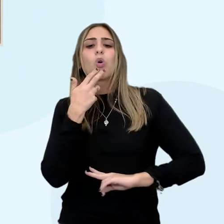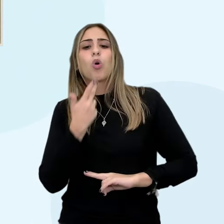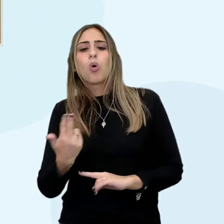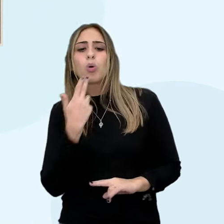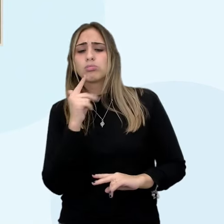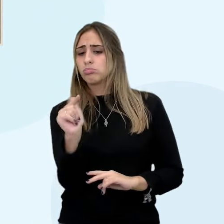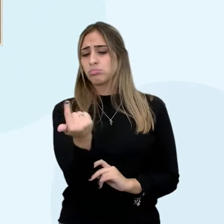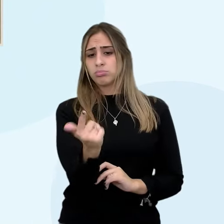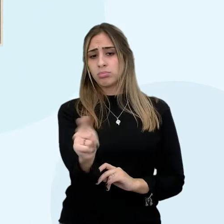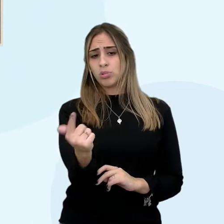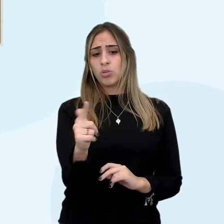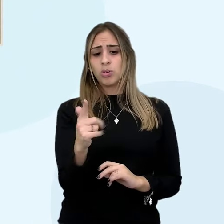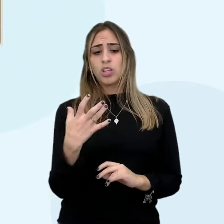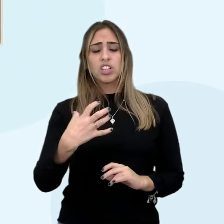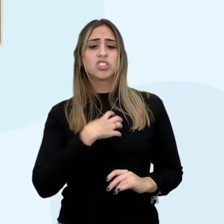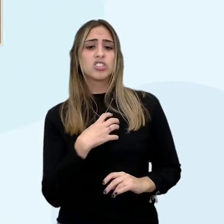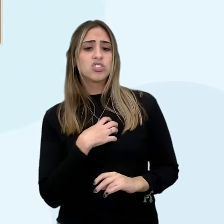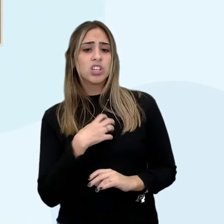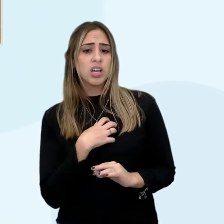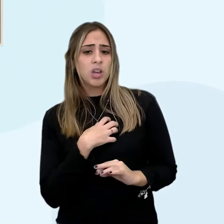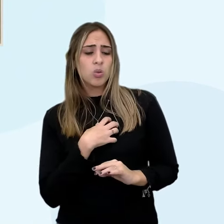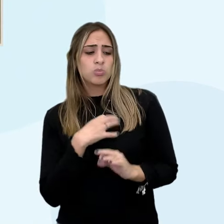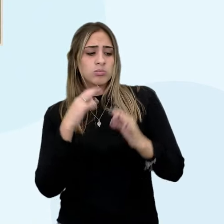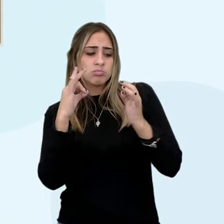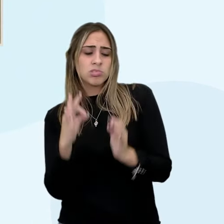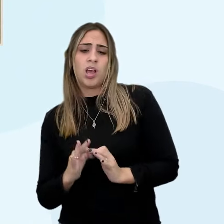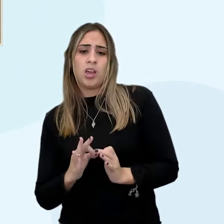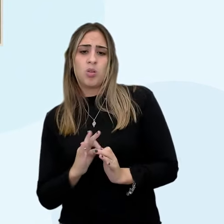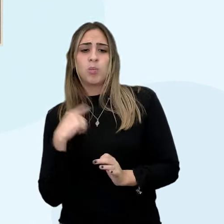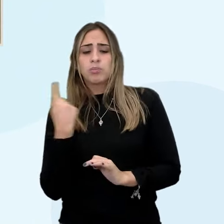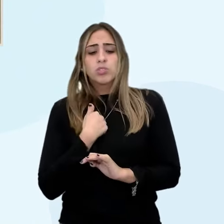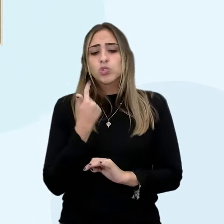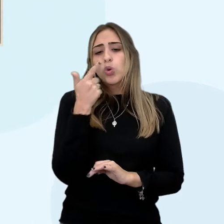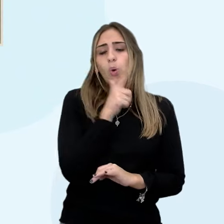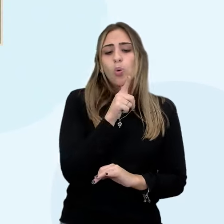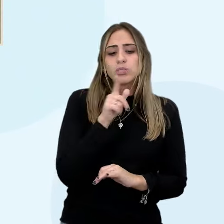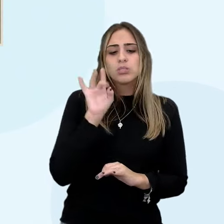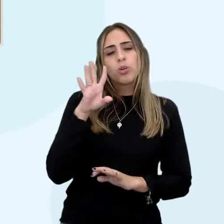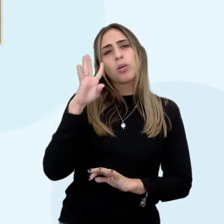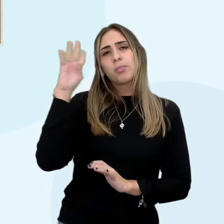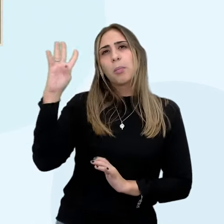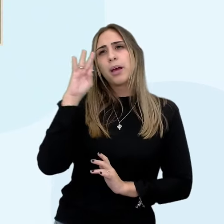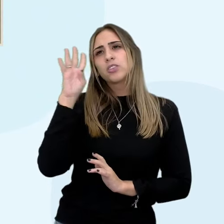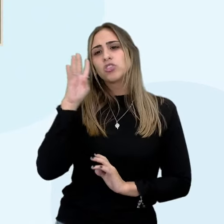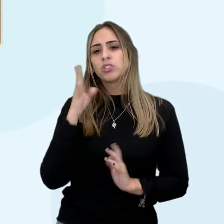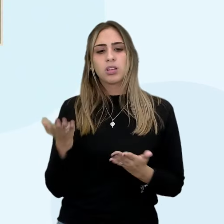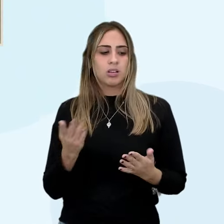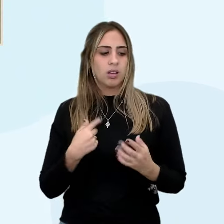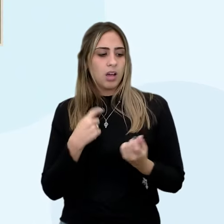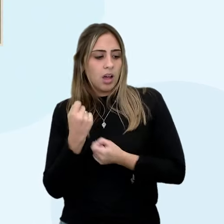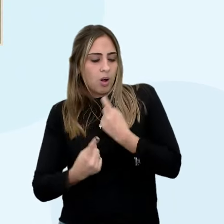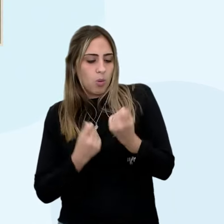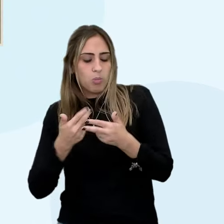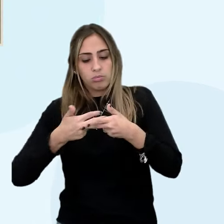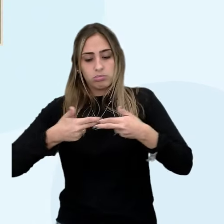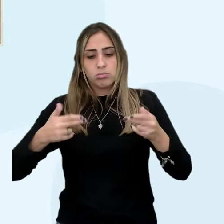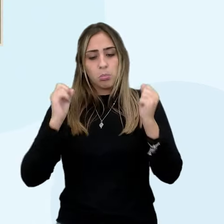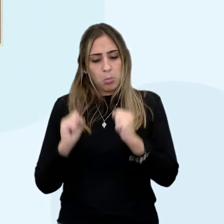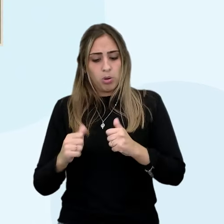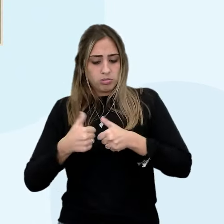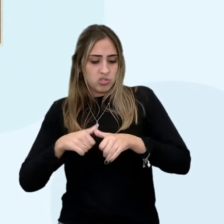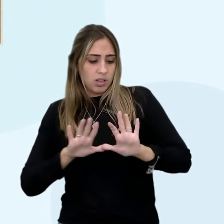tem exatamente formas detectáveis embora a gente consiga até imaginar que alguns elementos